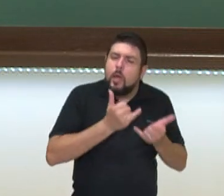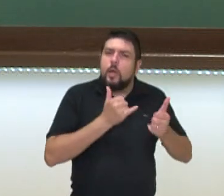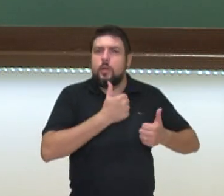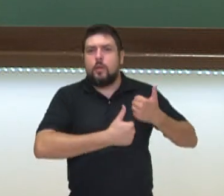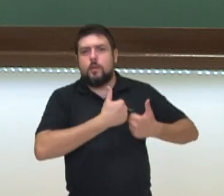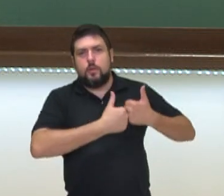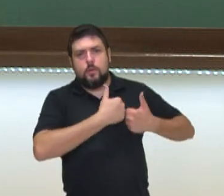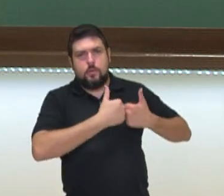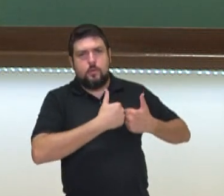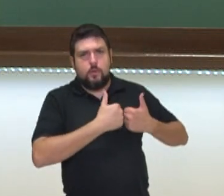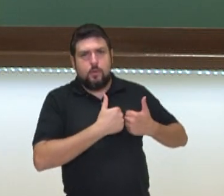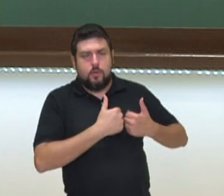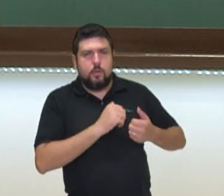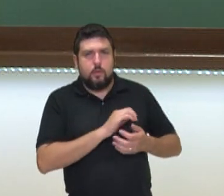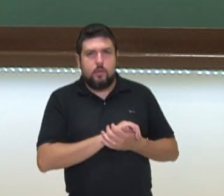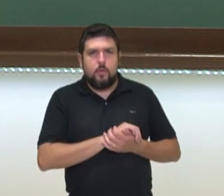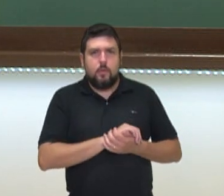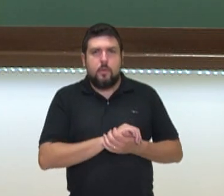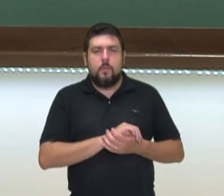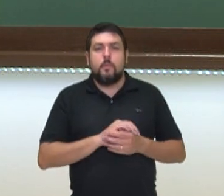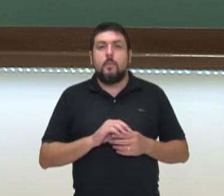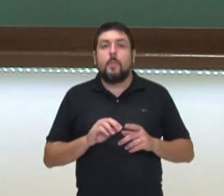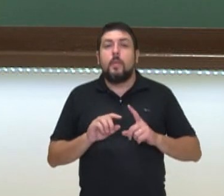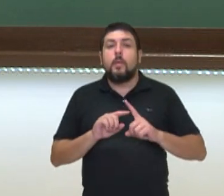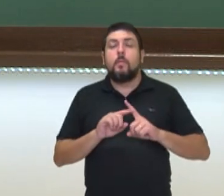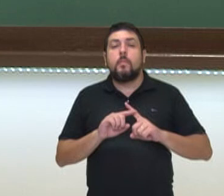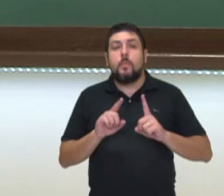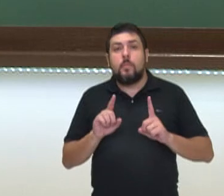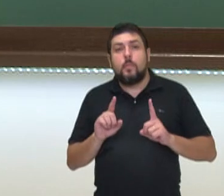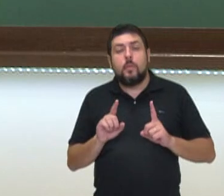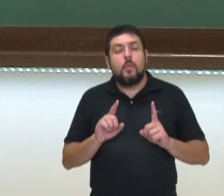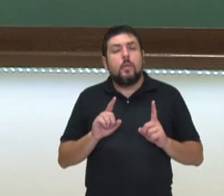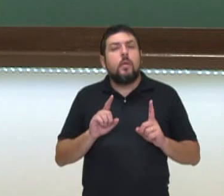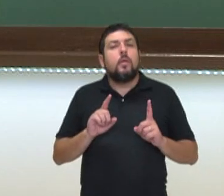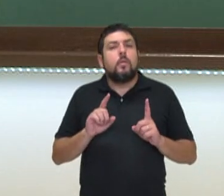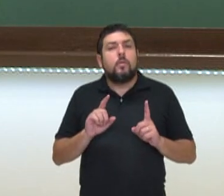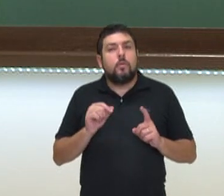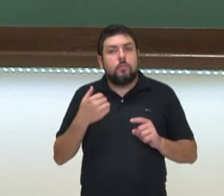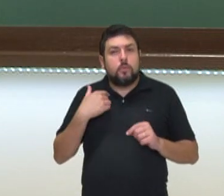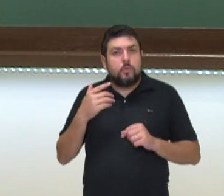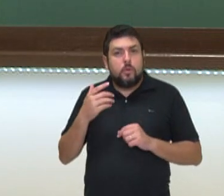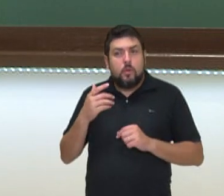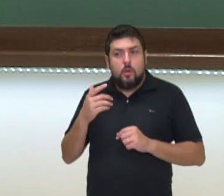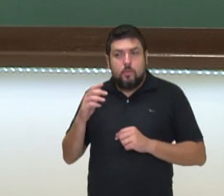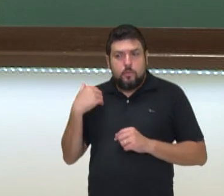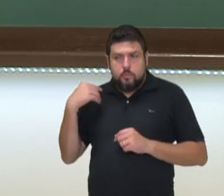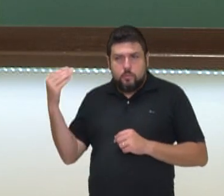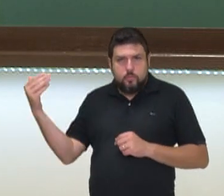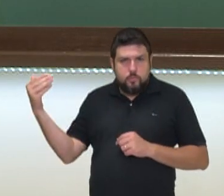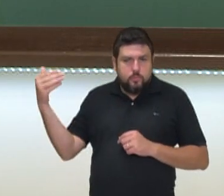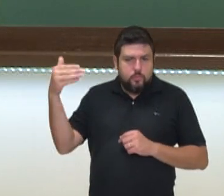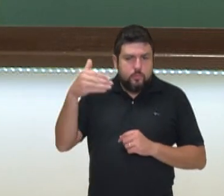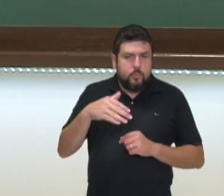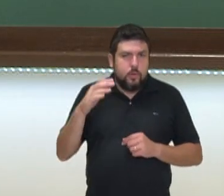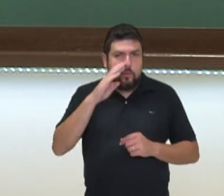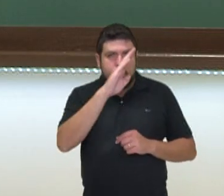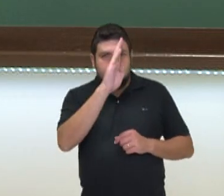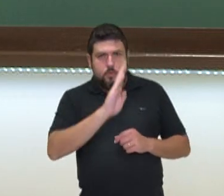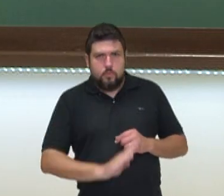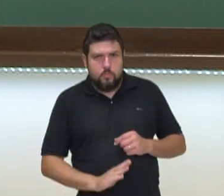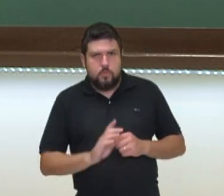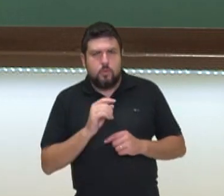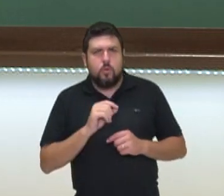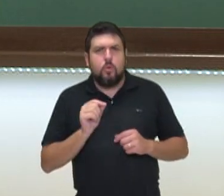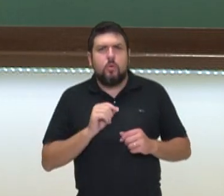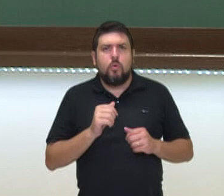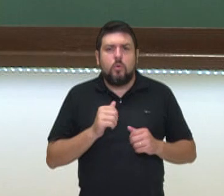outras regras. Mas dizem que quando veio para o Brasil, era meio que o futebol meio parado,